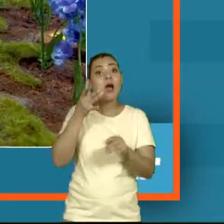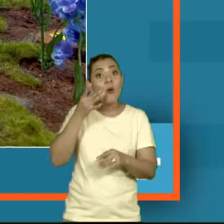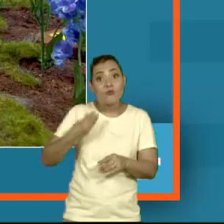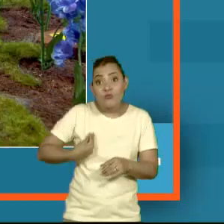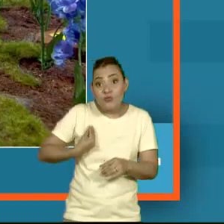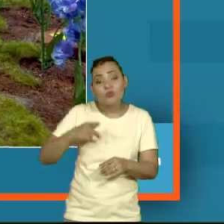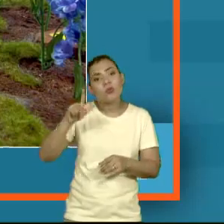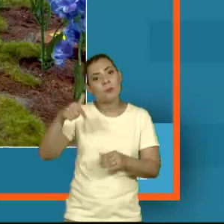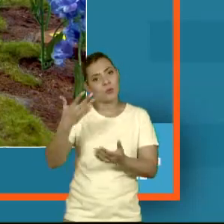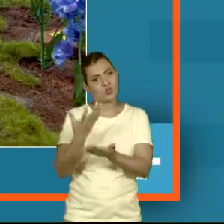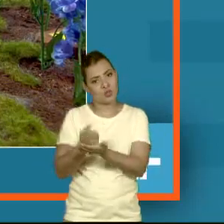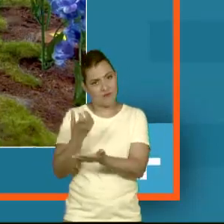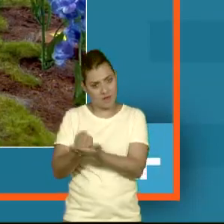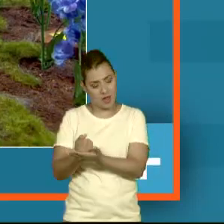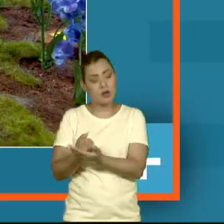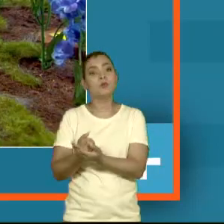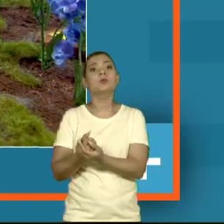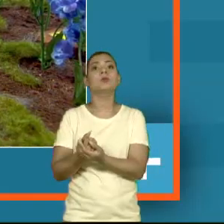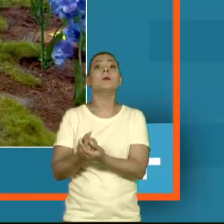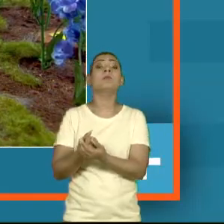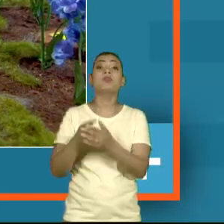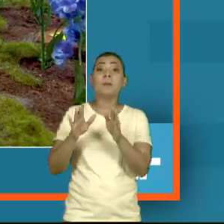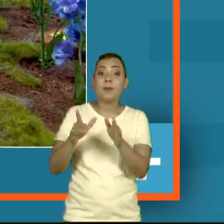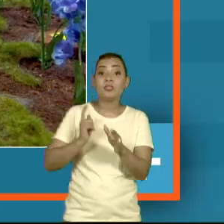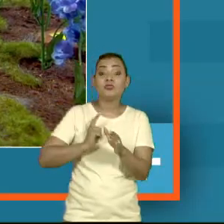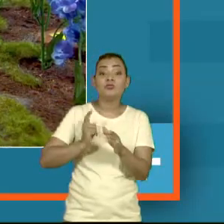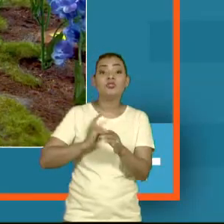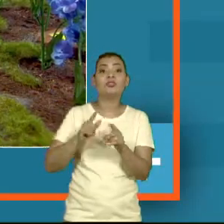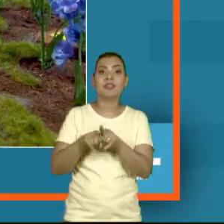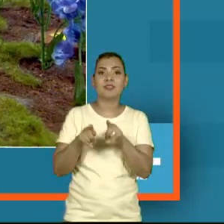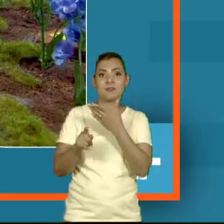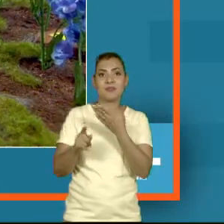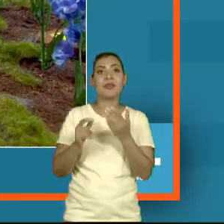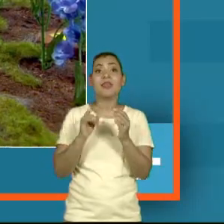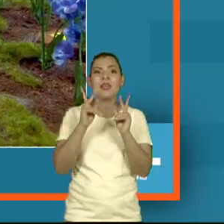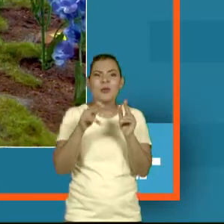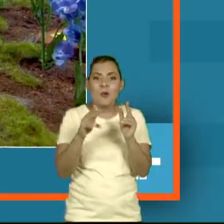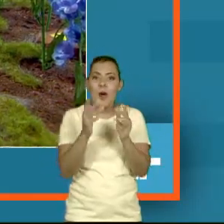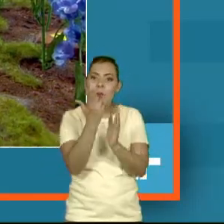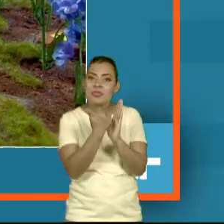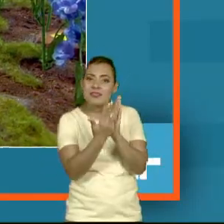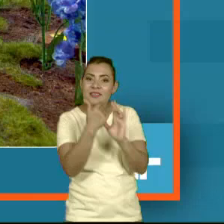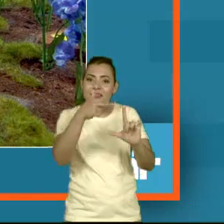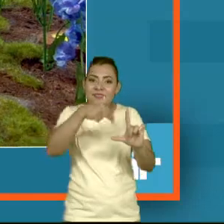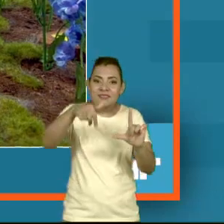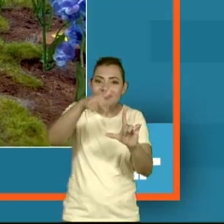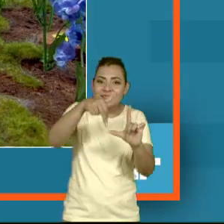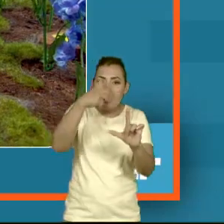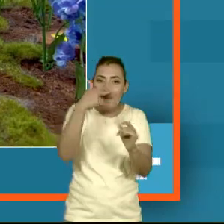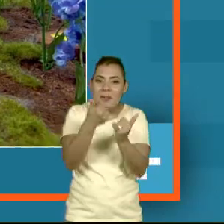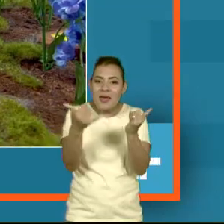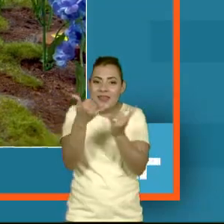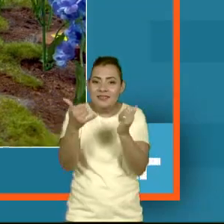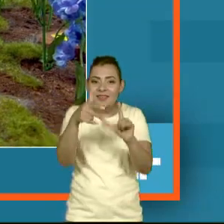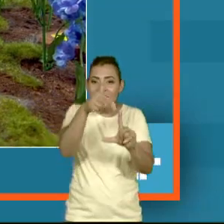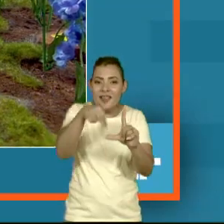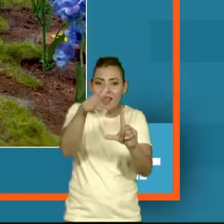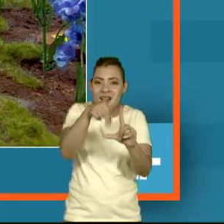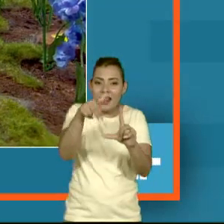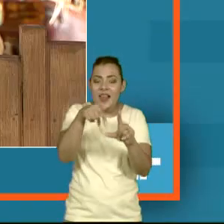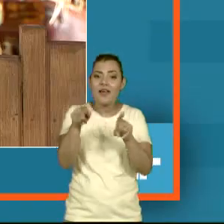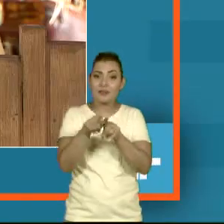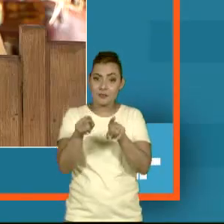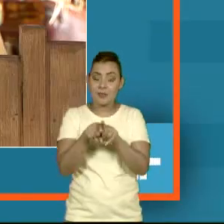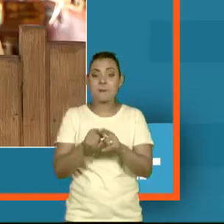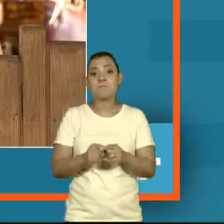ele passou a ser gravado, mas com o pique de ao vivo, que ele tinha função de cabeça de desenho animado, então ele ainda, eram bloquinhos e entrava desenho